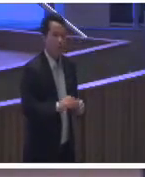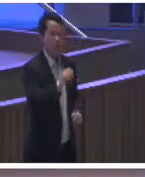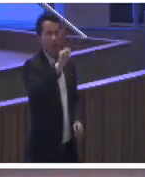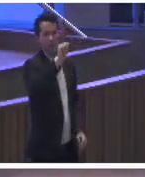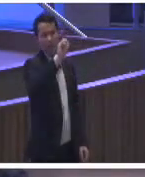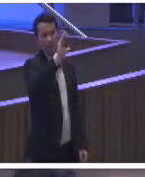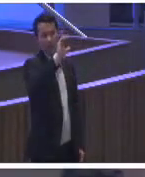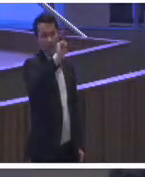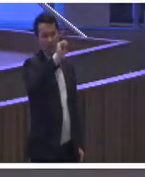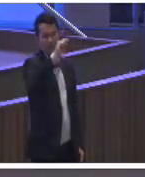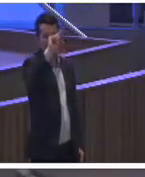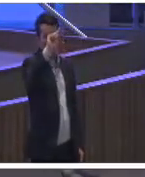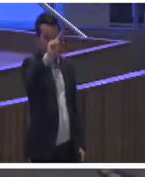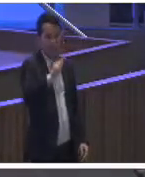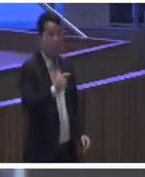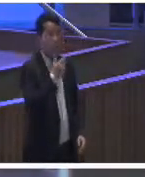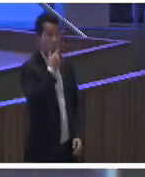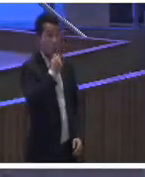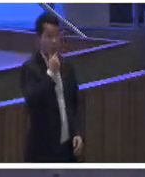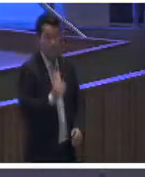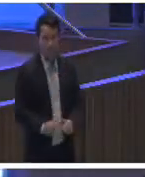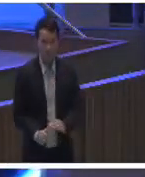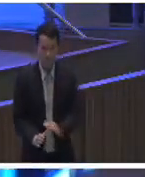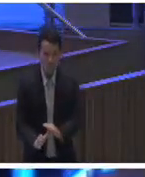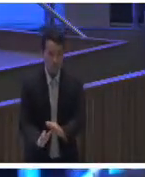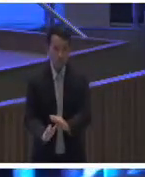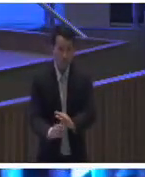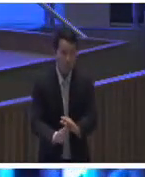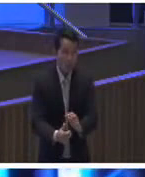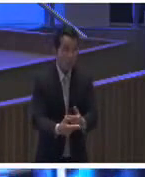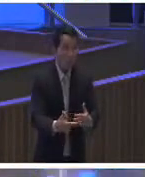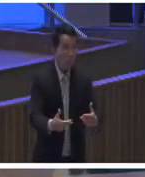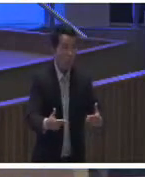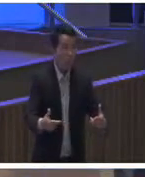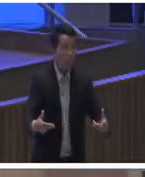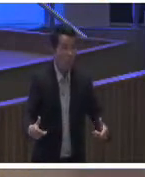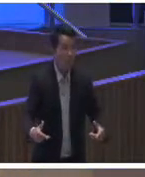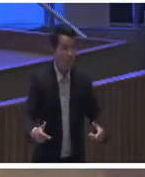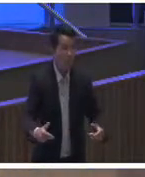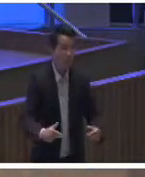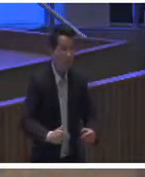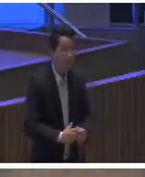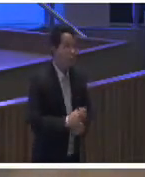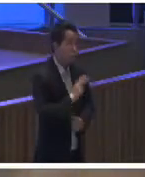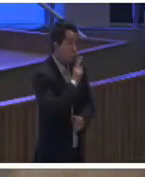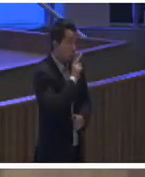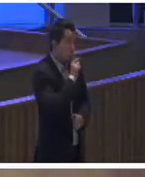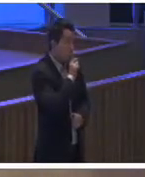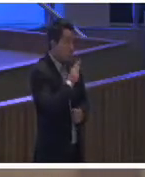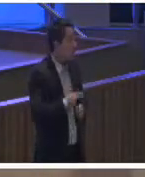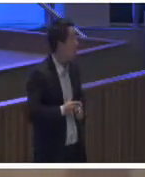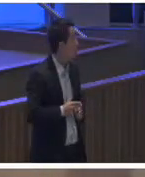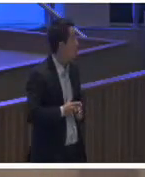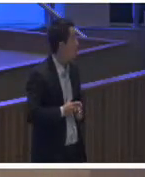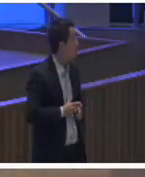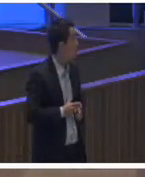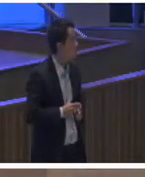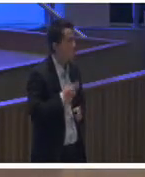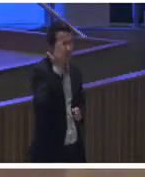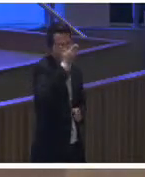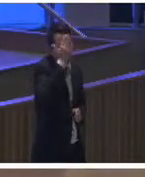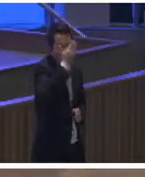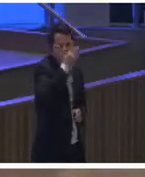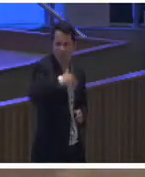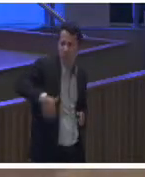É interessante porque Deus estava dando vitória para o povo de Deus. O povo de Deus estava invadindo a terra e tomando posse da